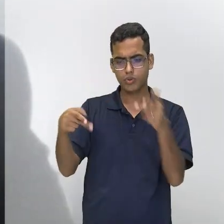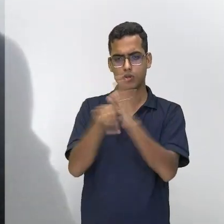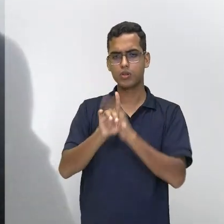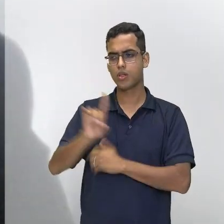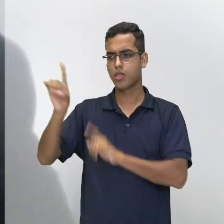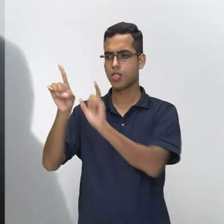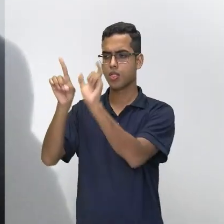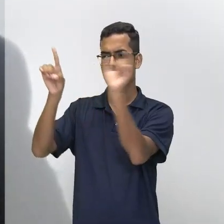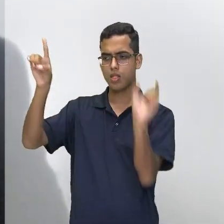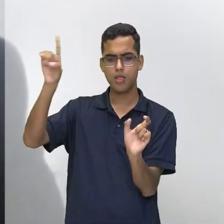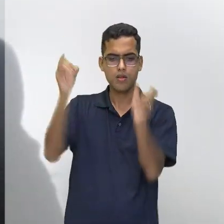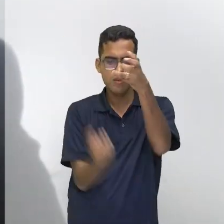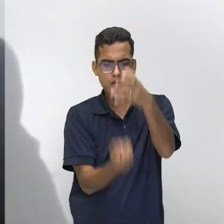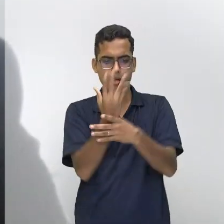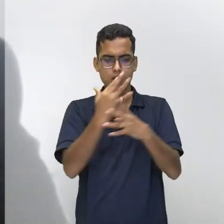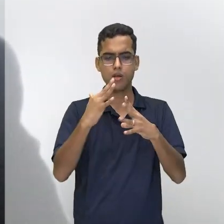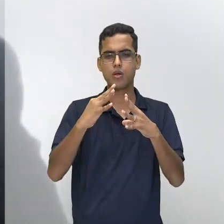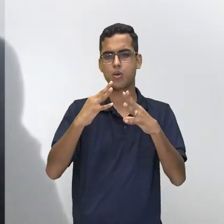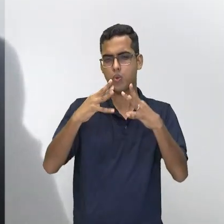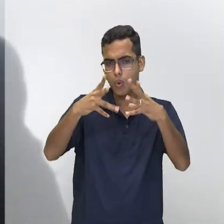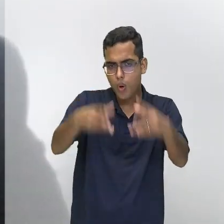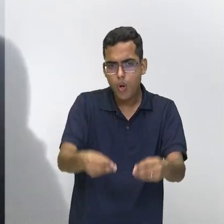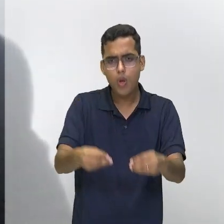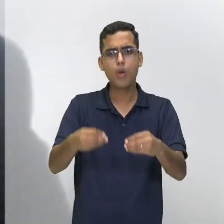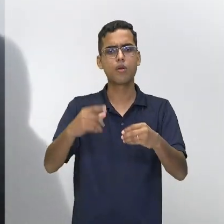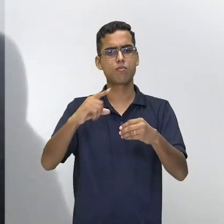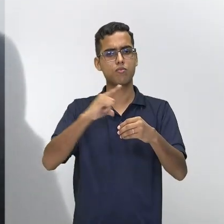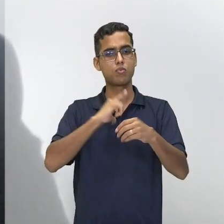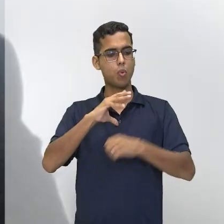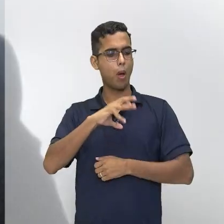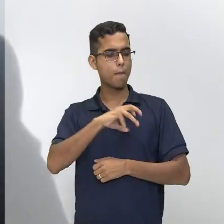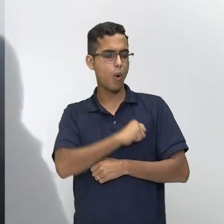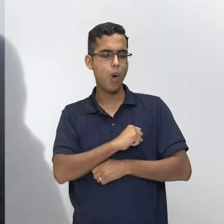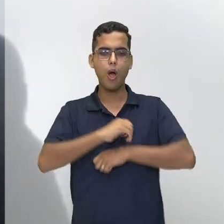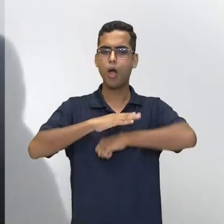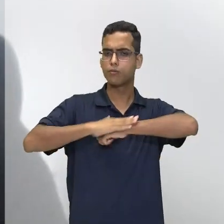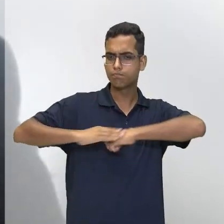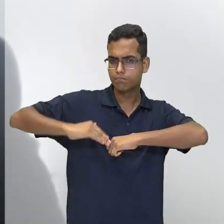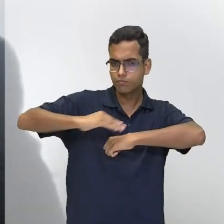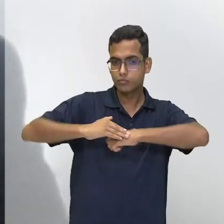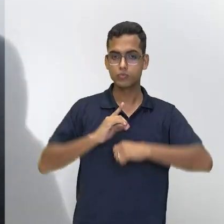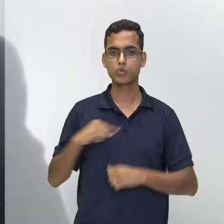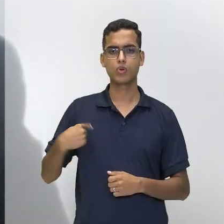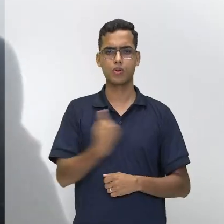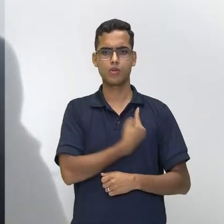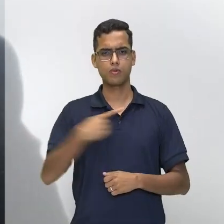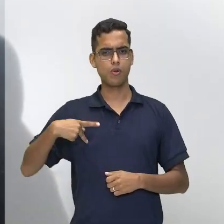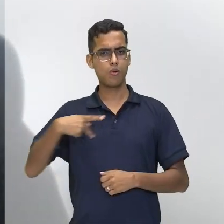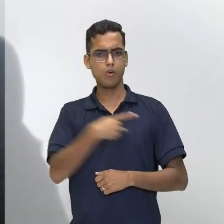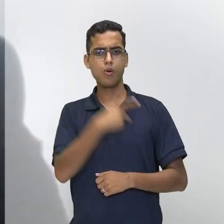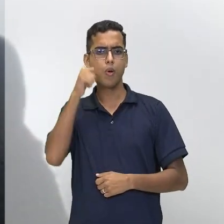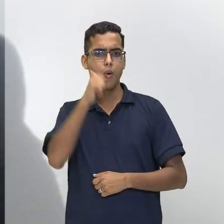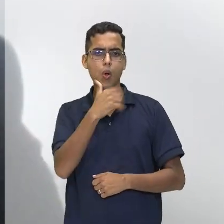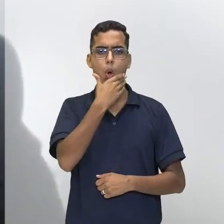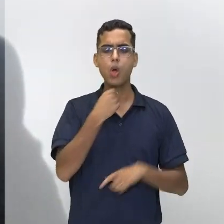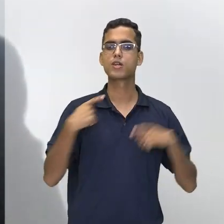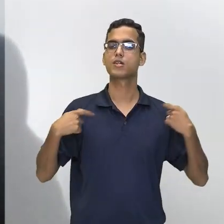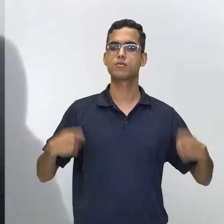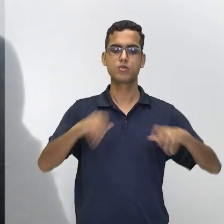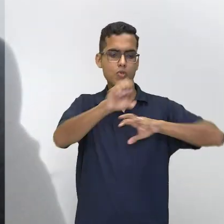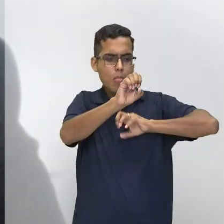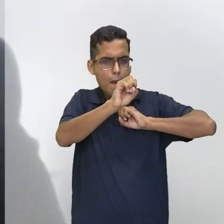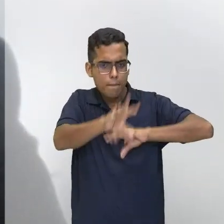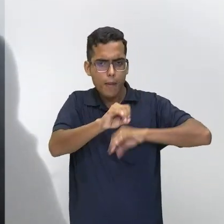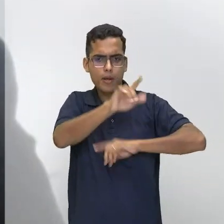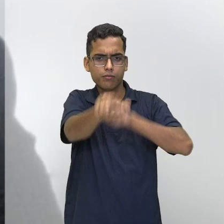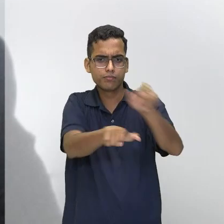criou com muito carinho e muito amor. Portanto, nós, pastores e pastoras, devemos ensinar